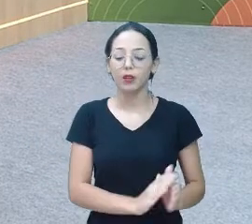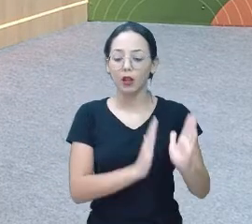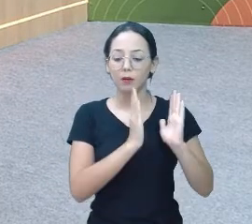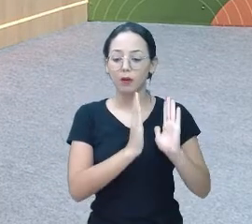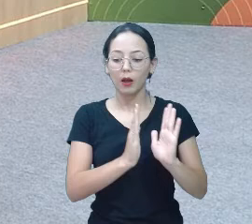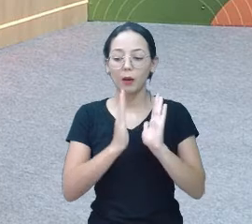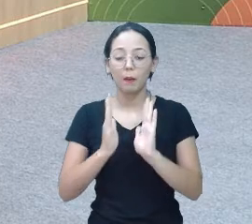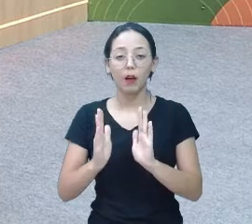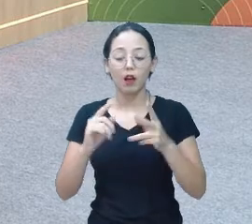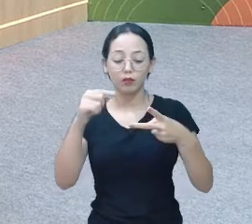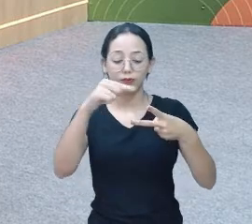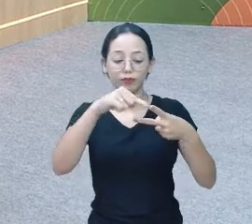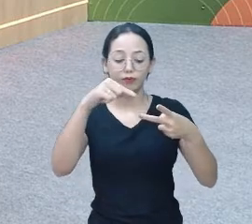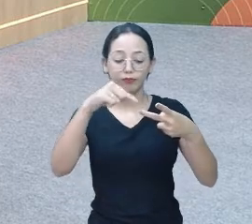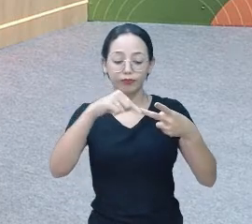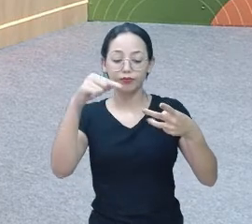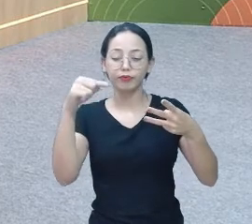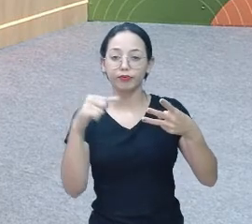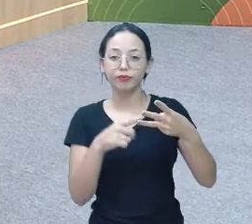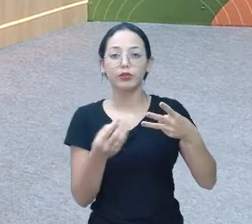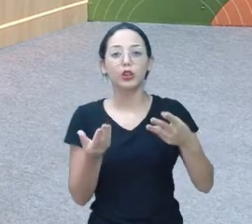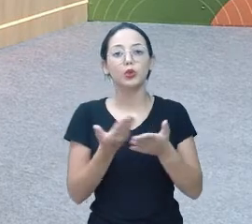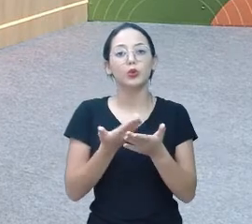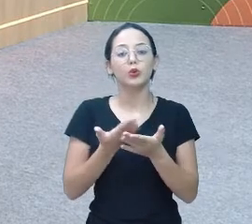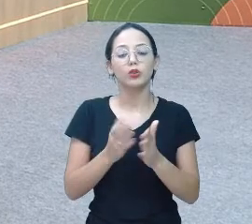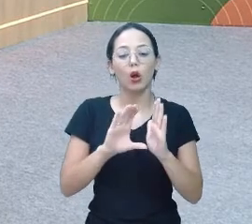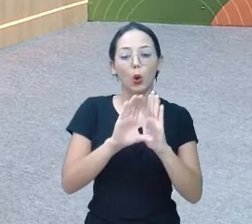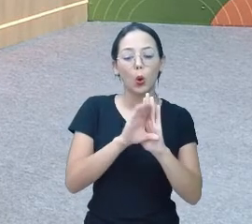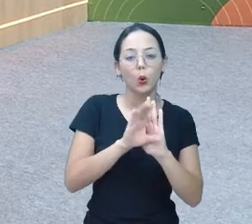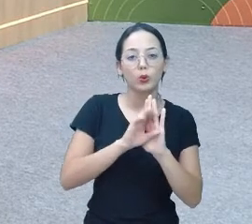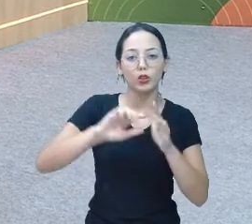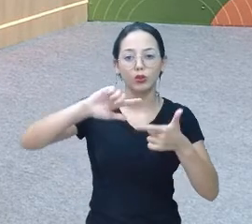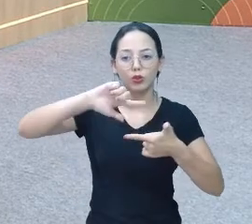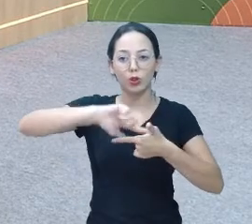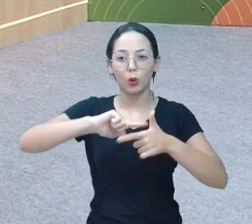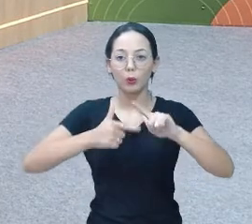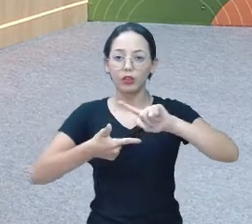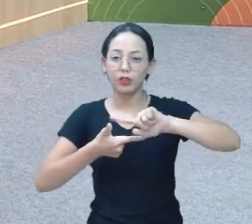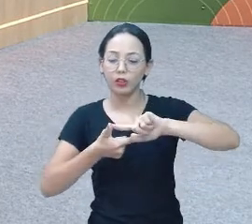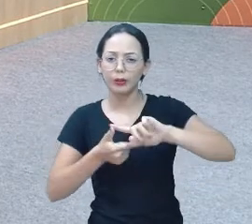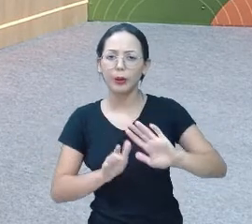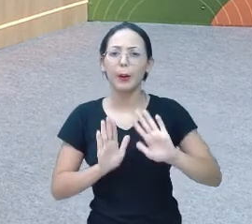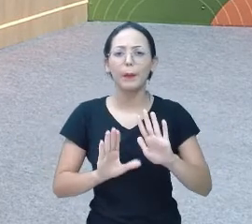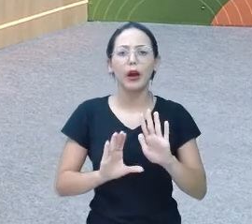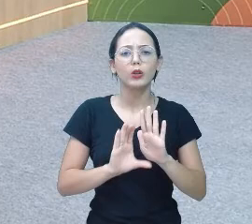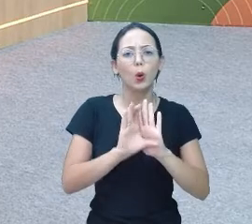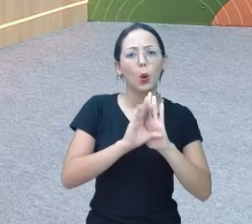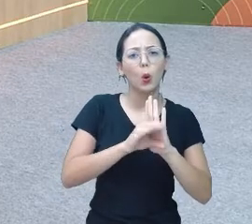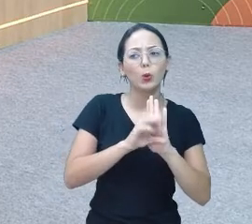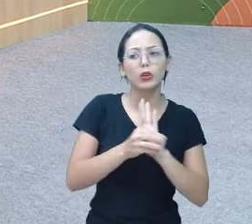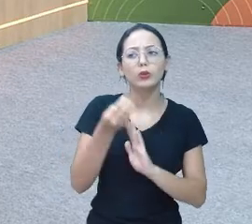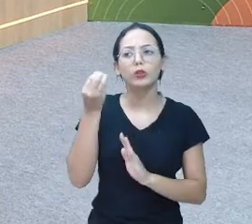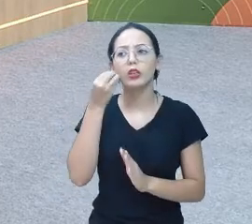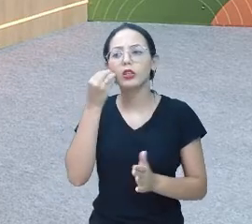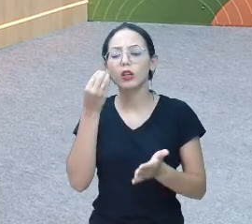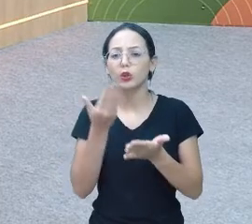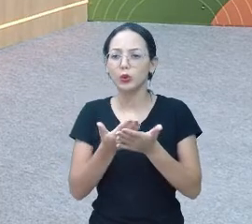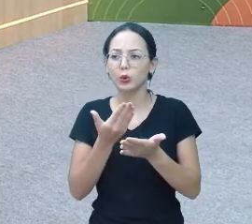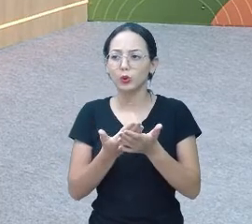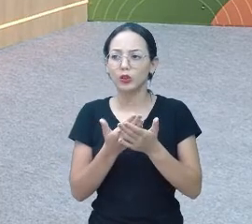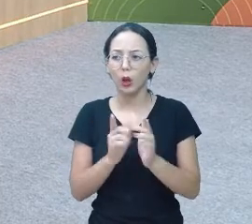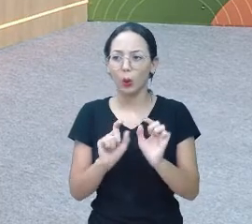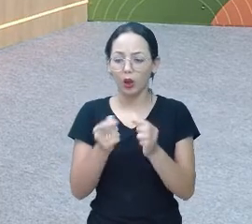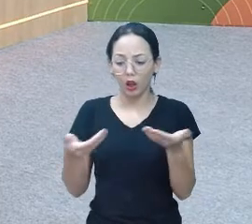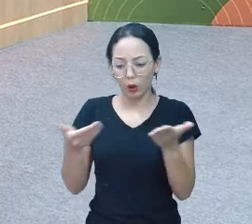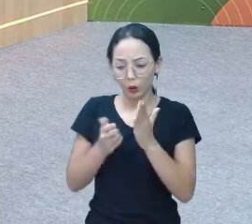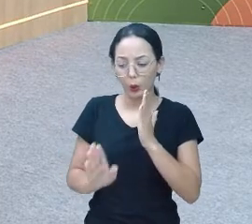2 aulas que vão seguir, a gente vai estudar conceitos geométricos, só que esses conceitos a gente vai tentar estudar de 2 formas. E a gente